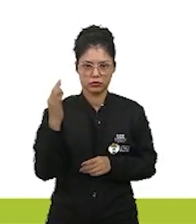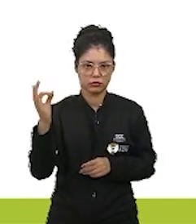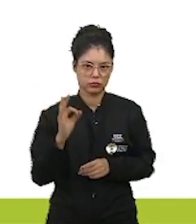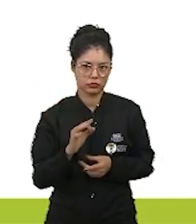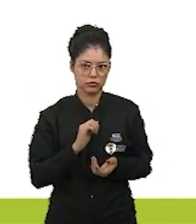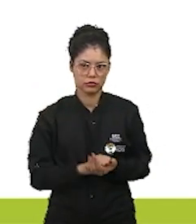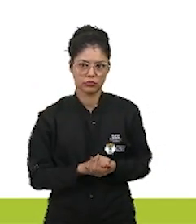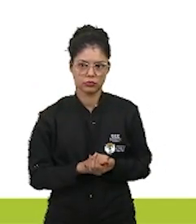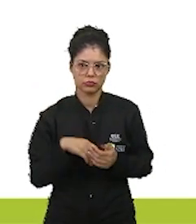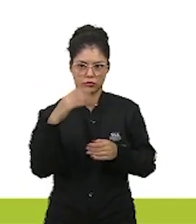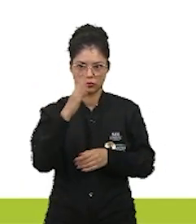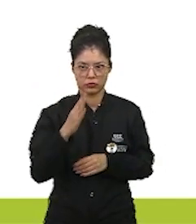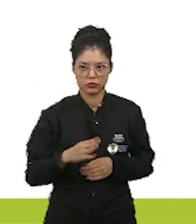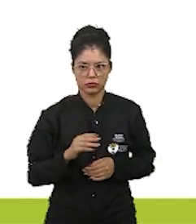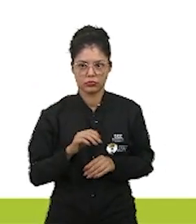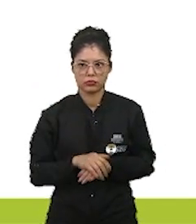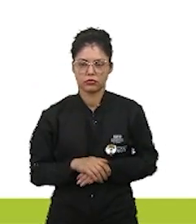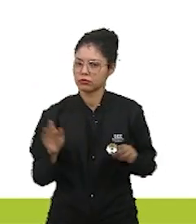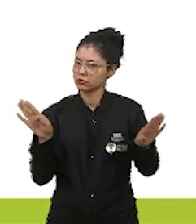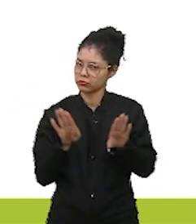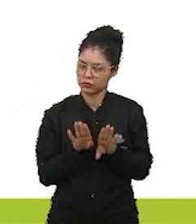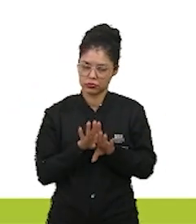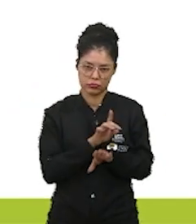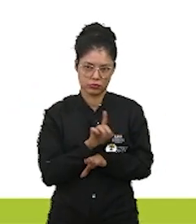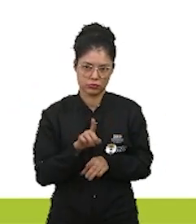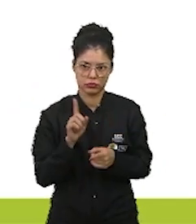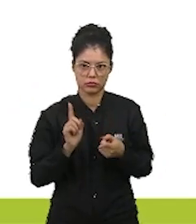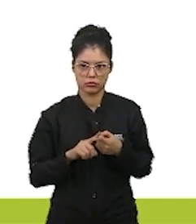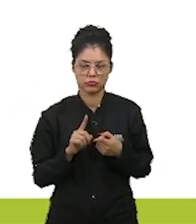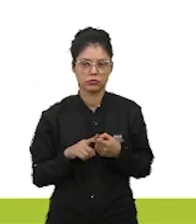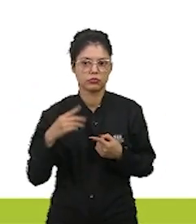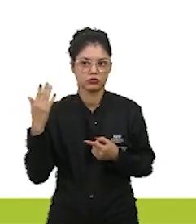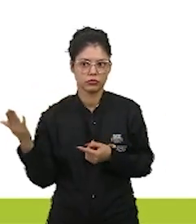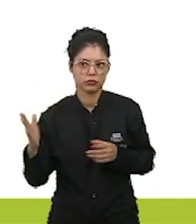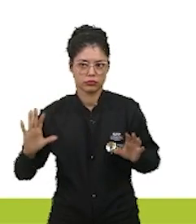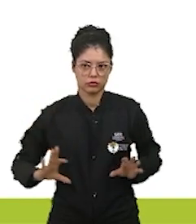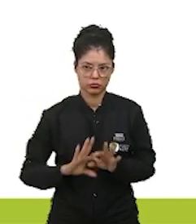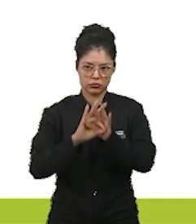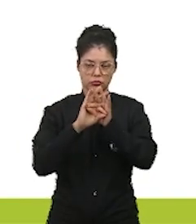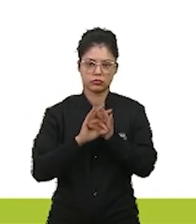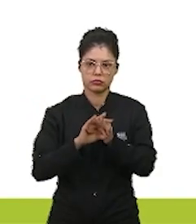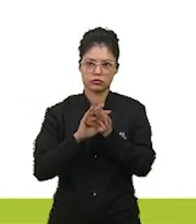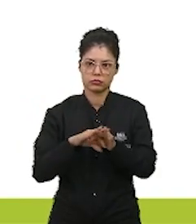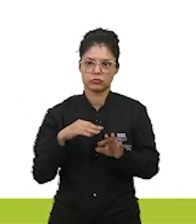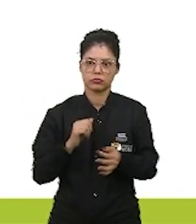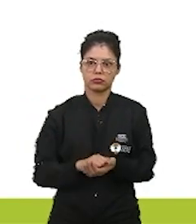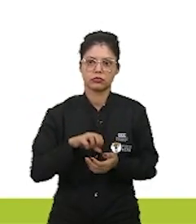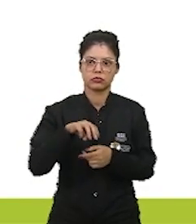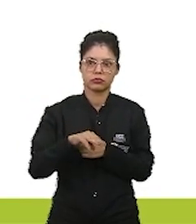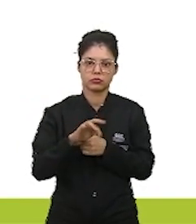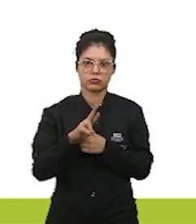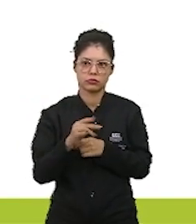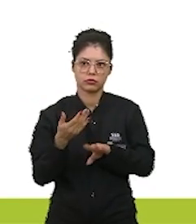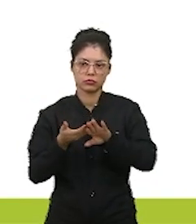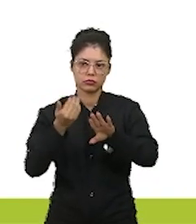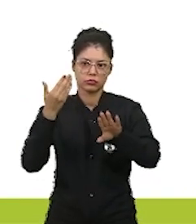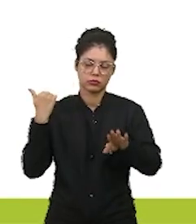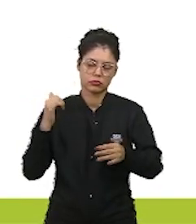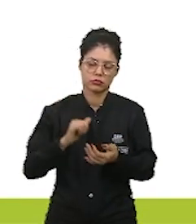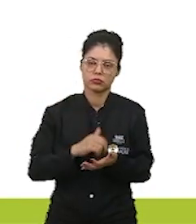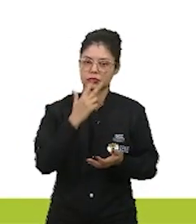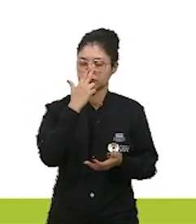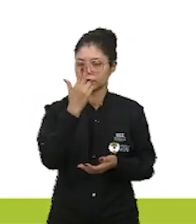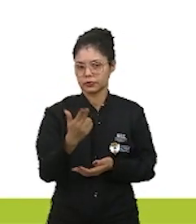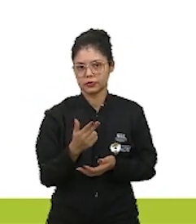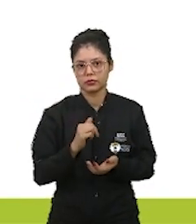estrutura geológica do Brasil? Também não, tá? Porque essa relação das rochas metamórficas com a era cenozoica aparece